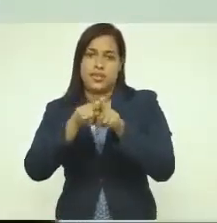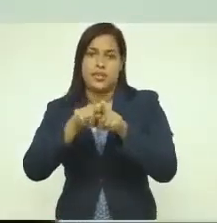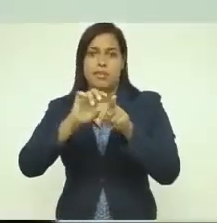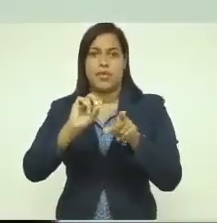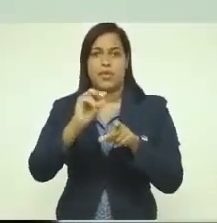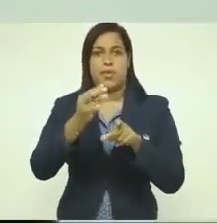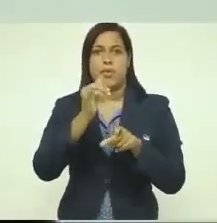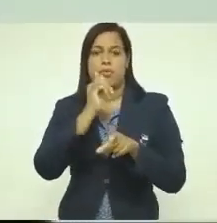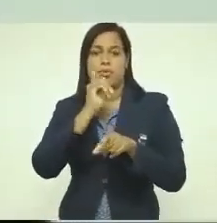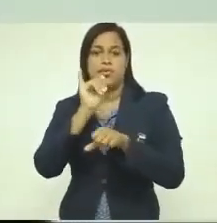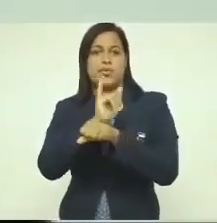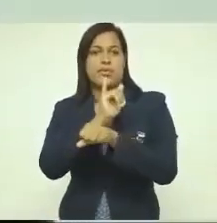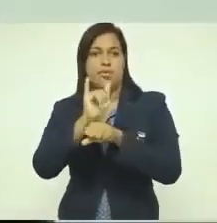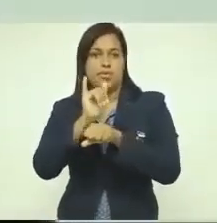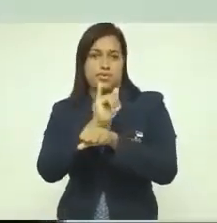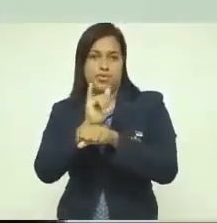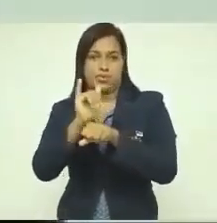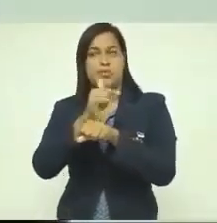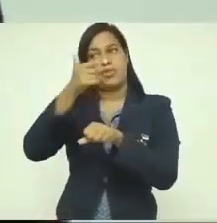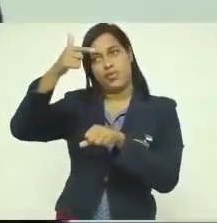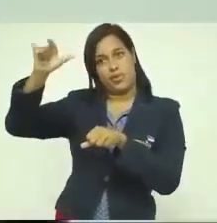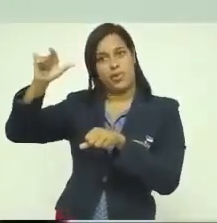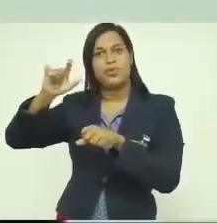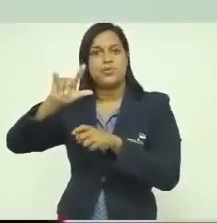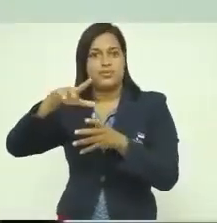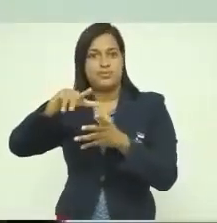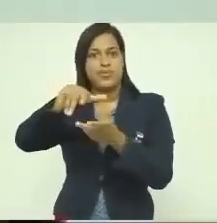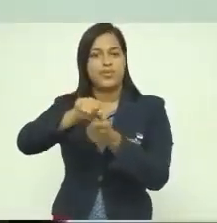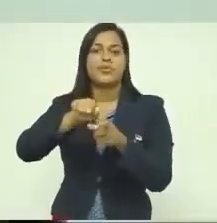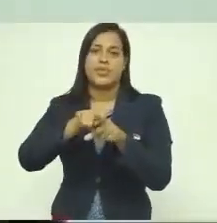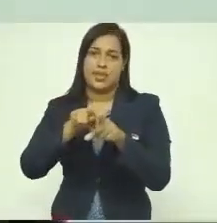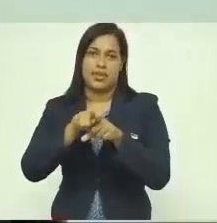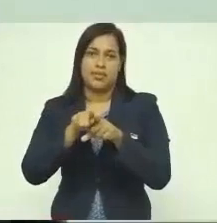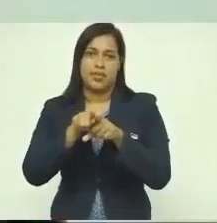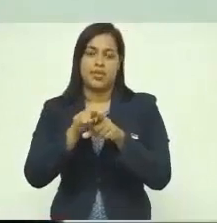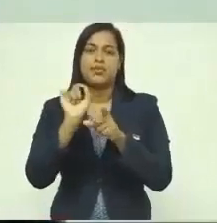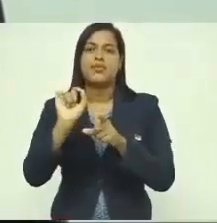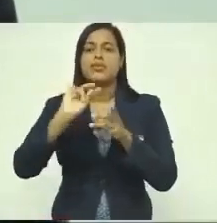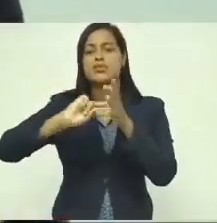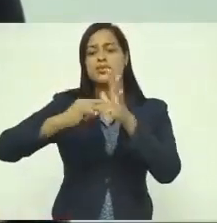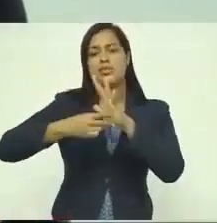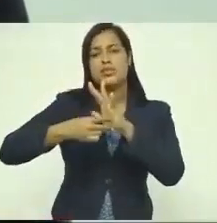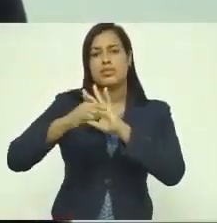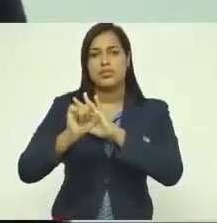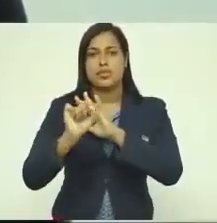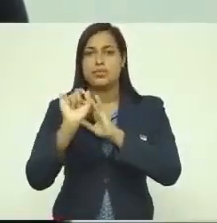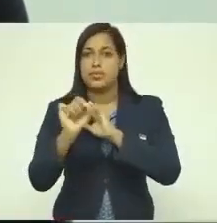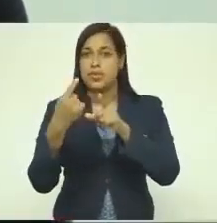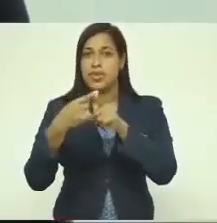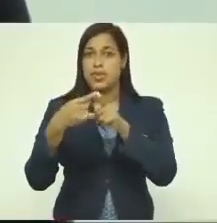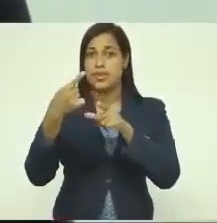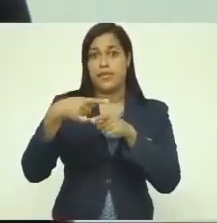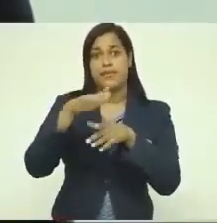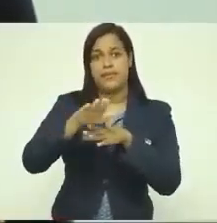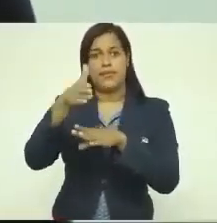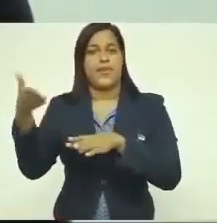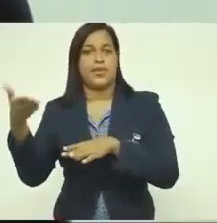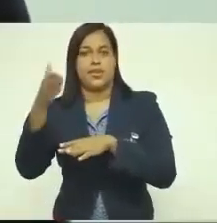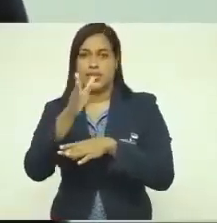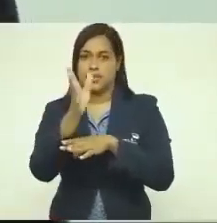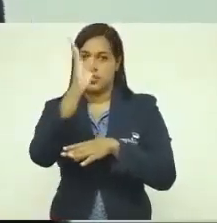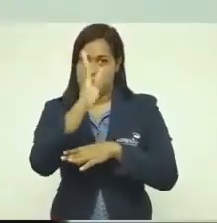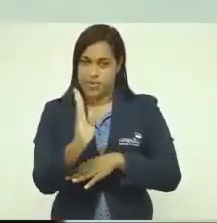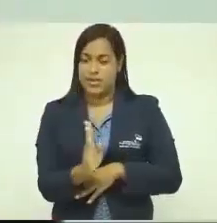agente econômico resto do mundo. Por que um agente econômico resto do mundo? Porque não está no Brasil. Esse